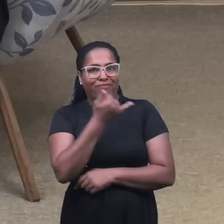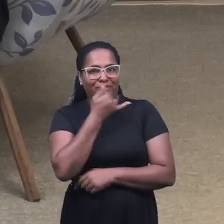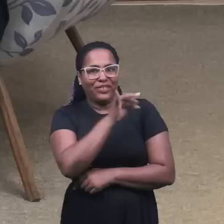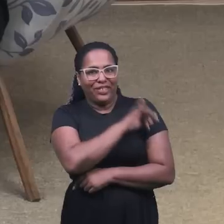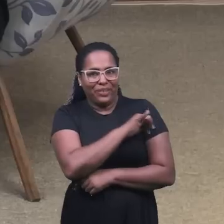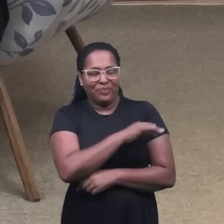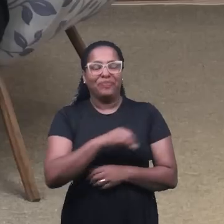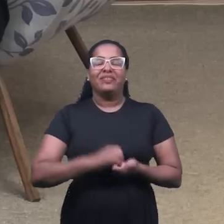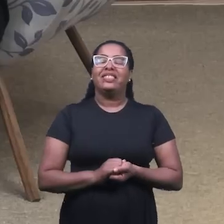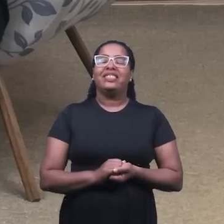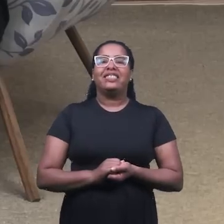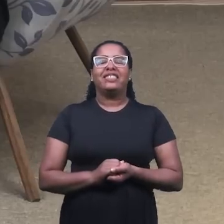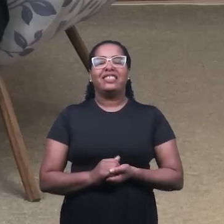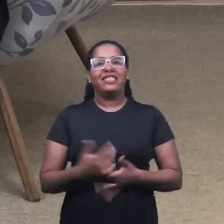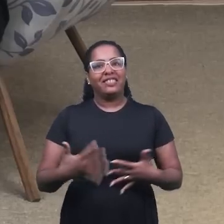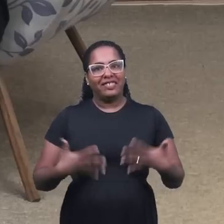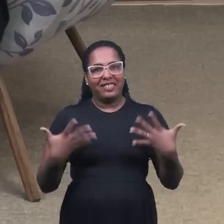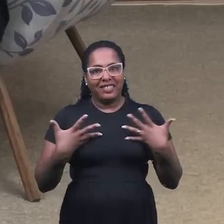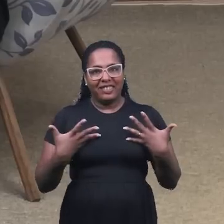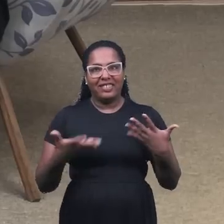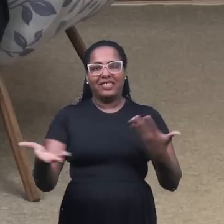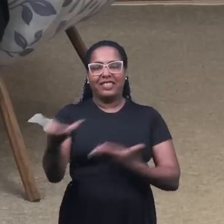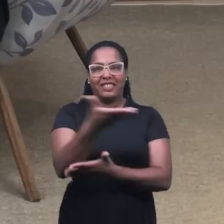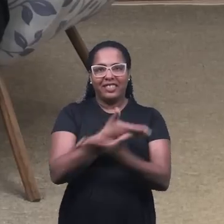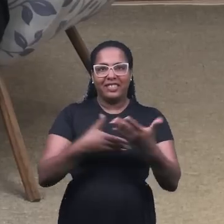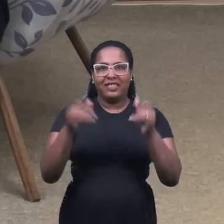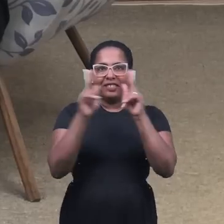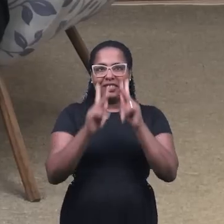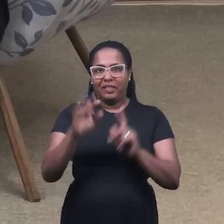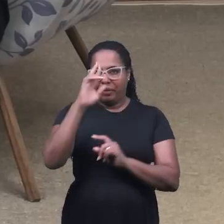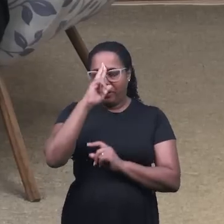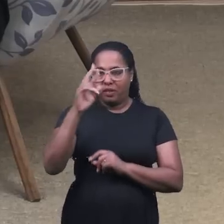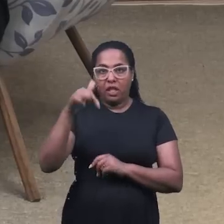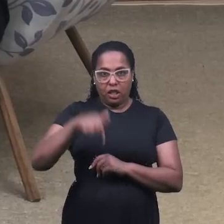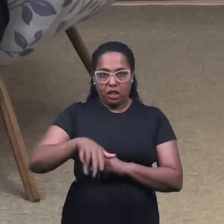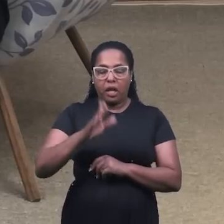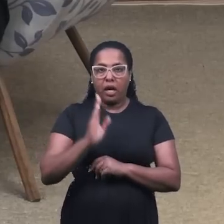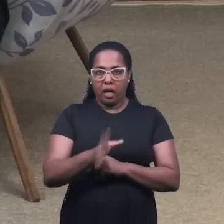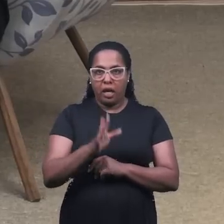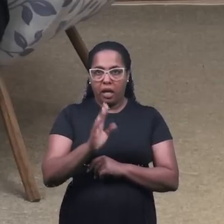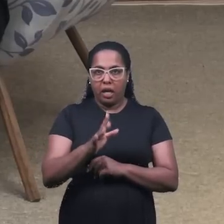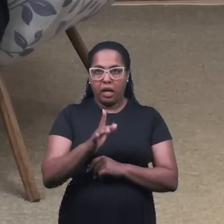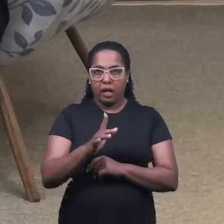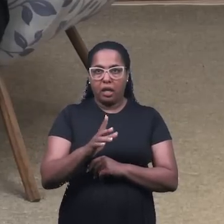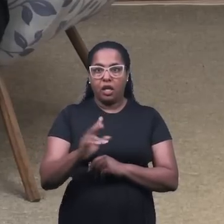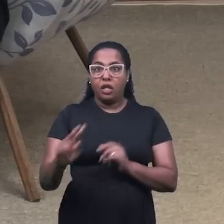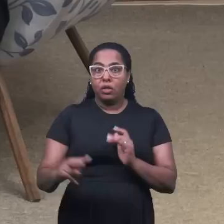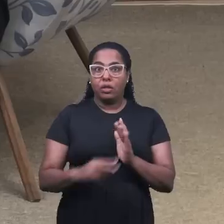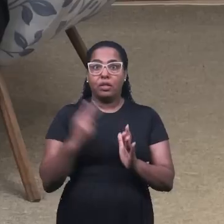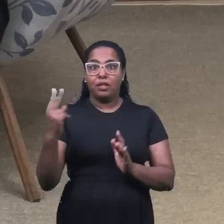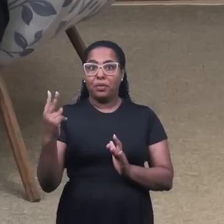É uma honra participar. A todos os irmãos, a paz do Senhor. Já esteve aqui uma vez no mínimo,